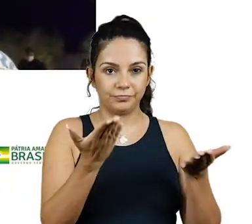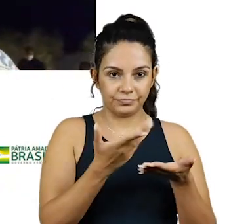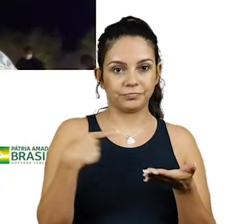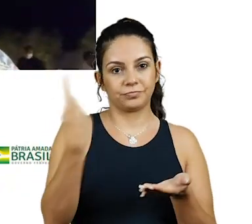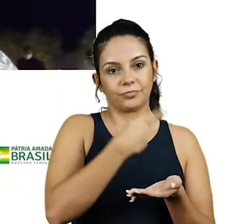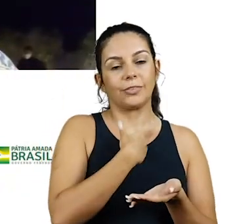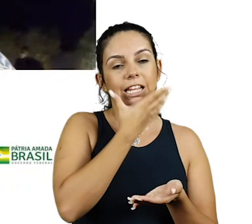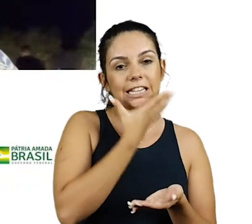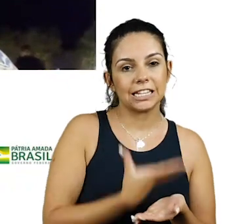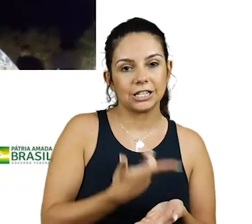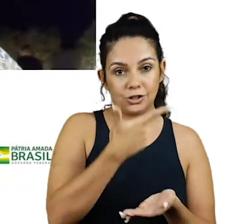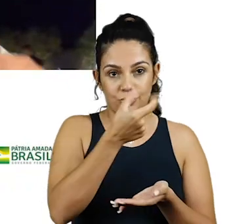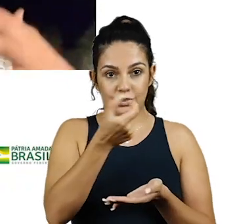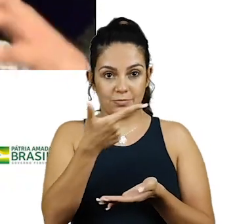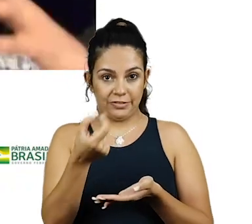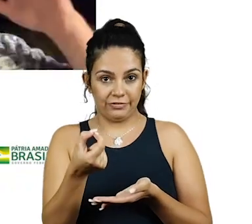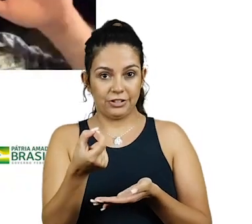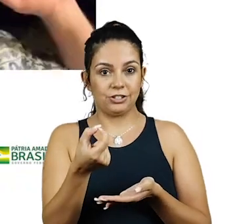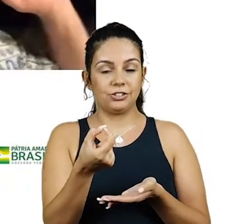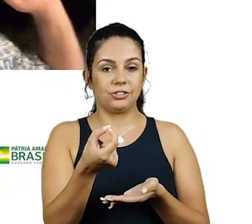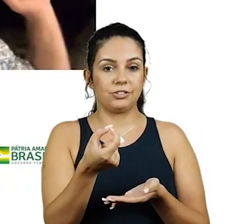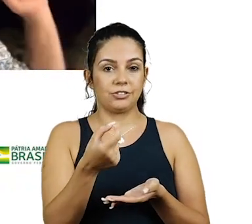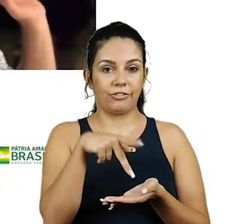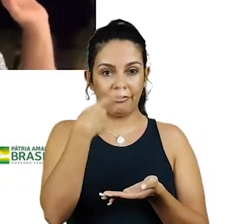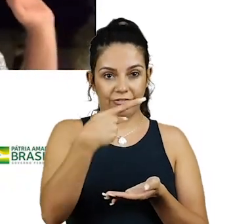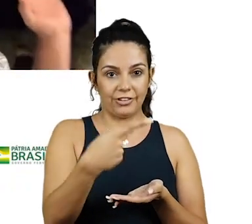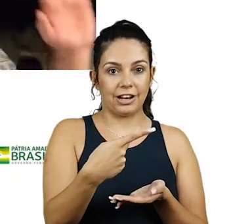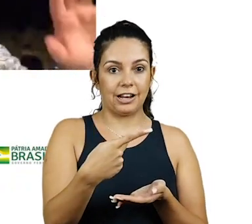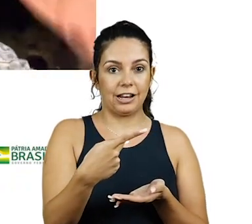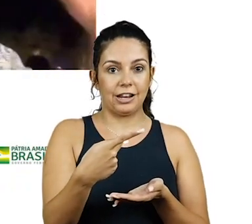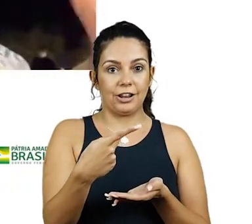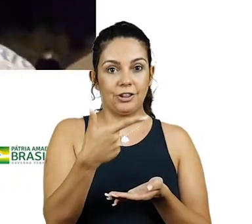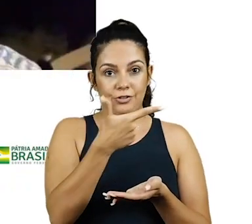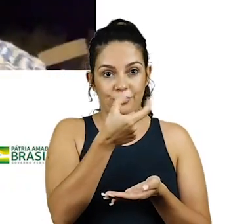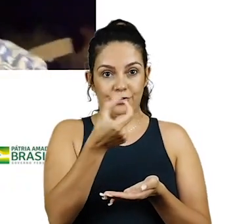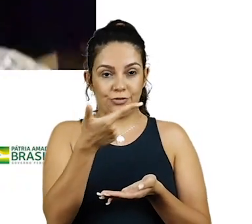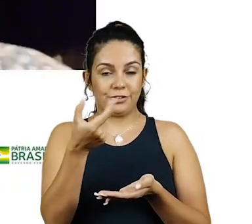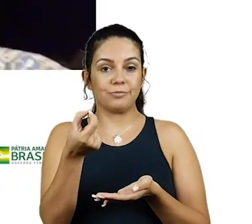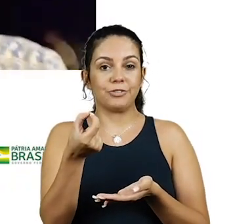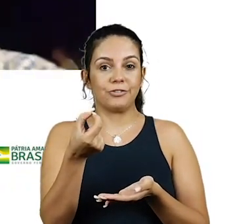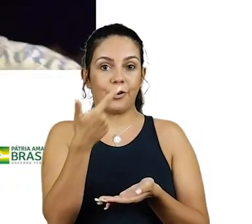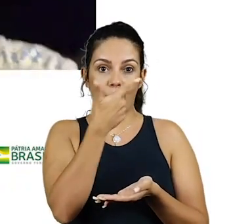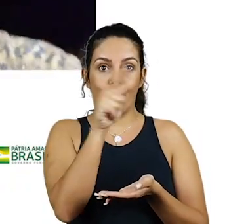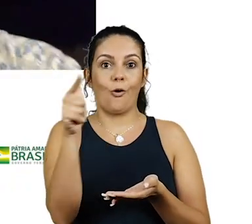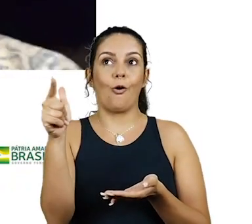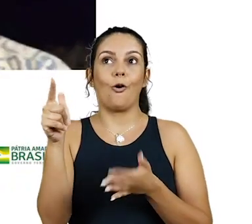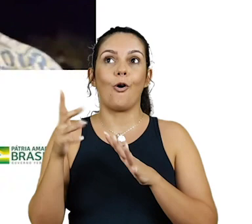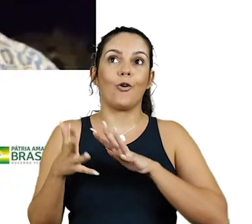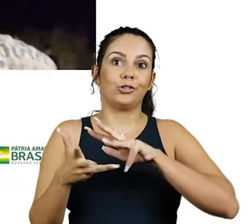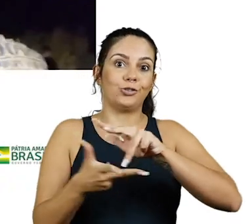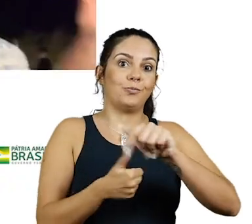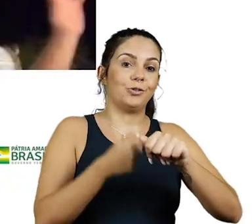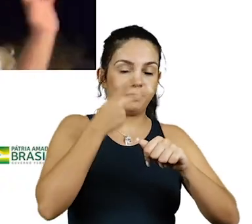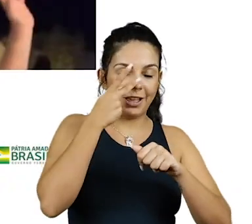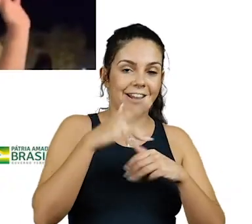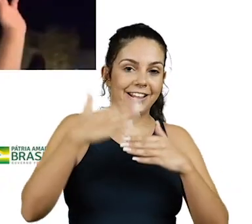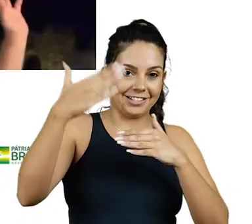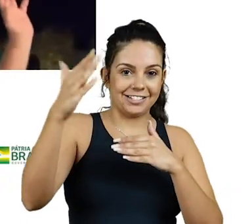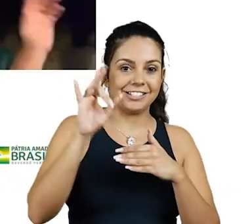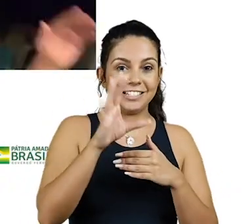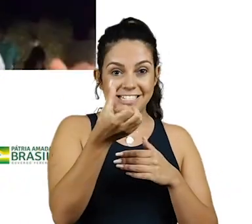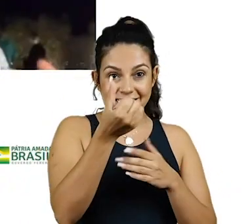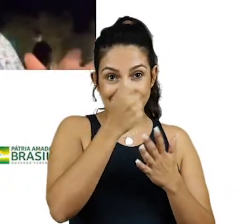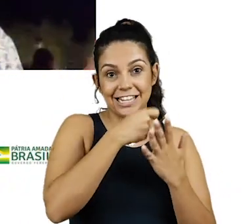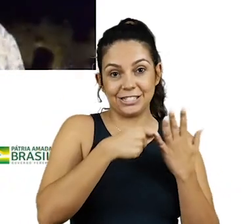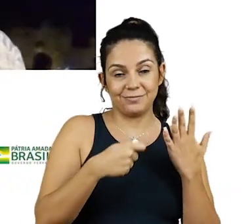estamos em dezembro de 2020. Quando você fala de maio de 2020, parece que é, né, em outra galáxia, 30 anos-luz aqui, mas tem só